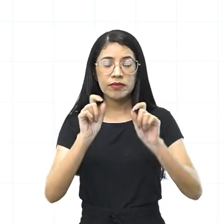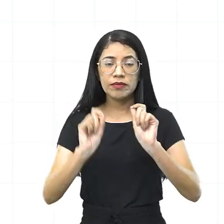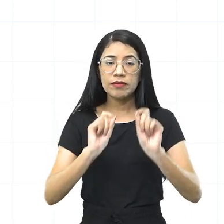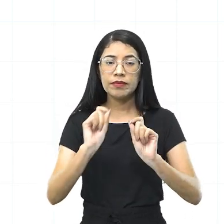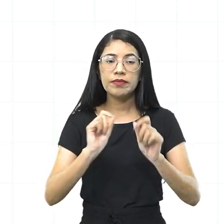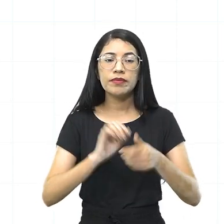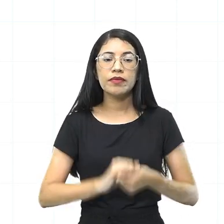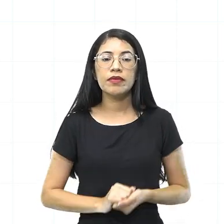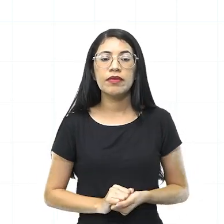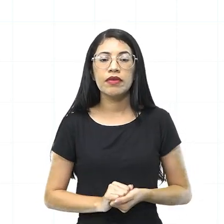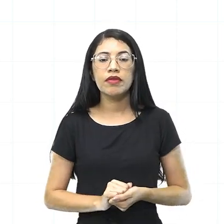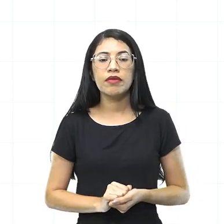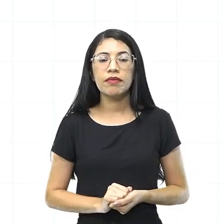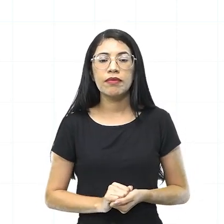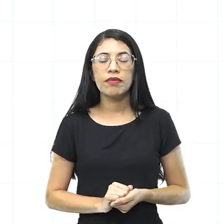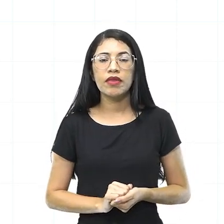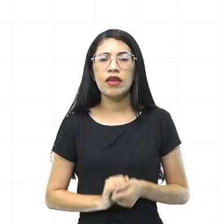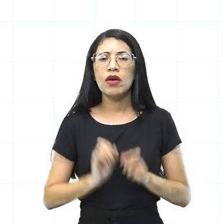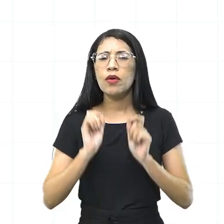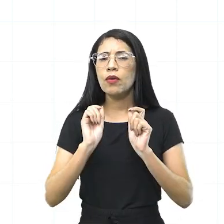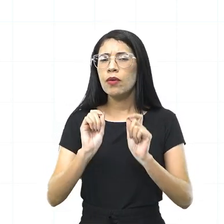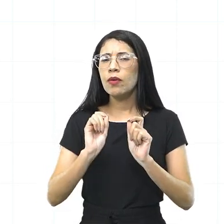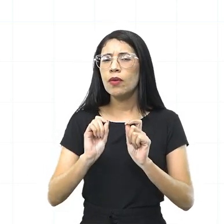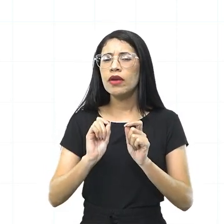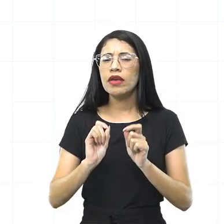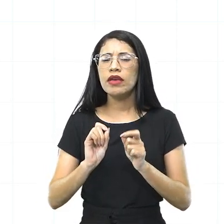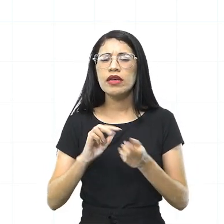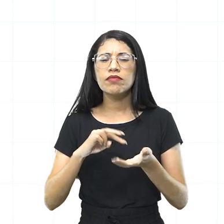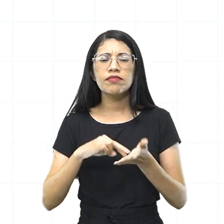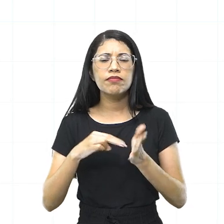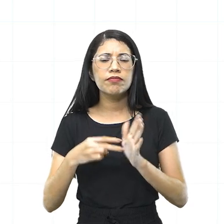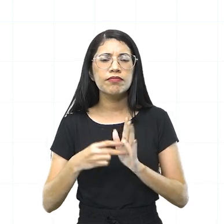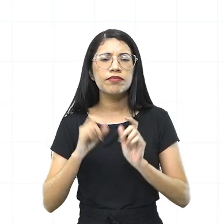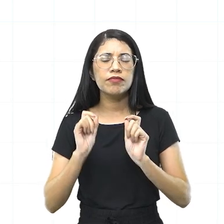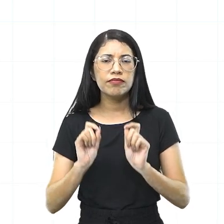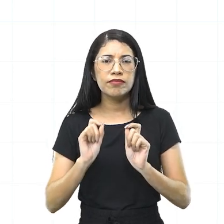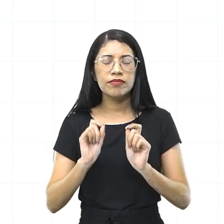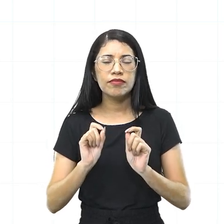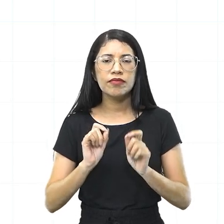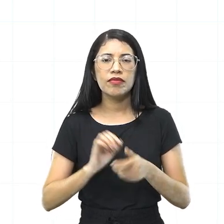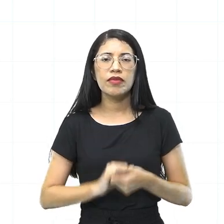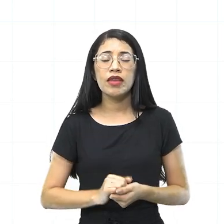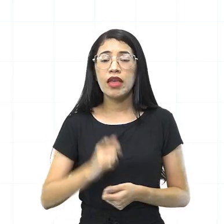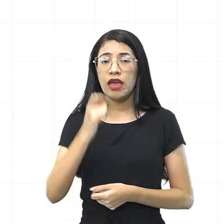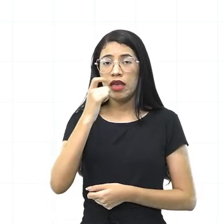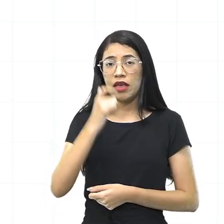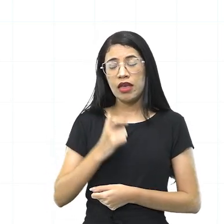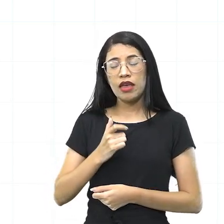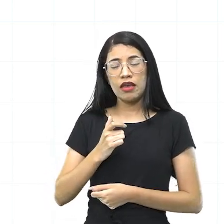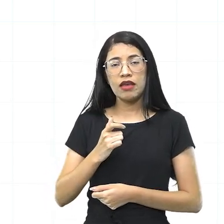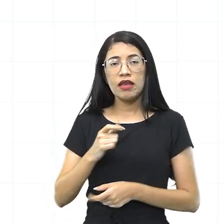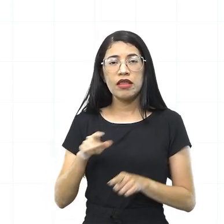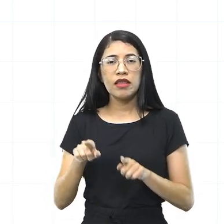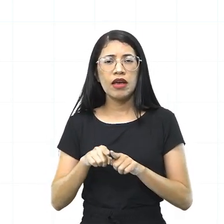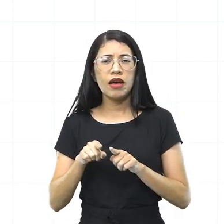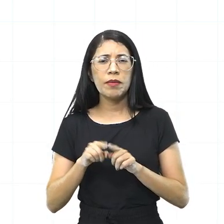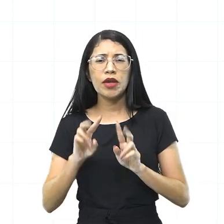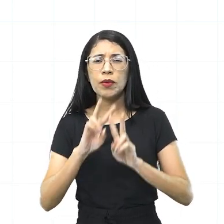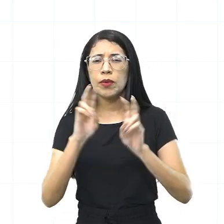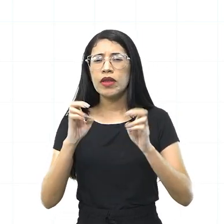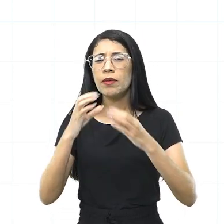para vocês. O que é, o que é, eu sou e o que